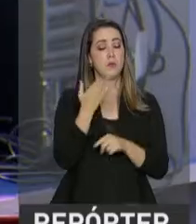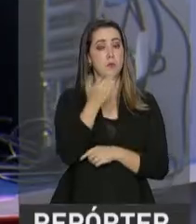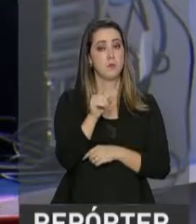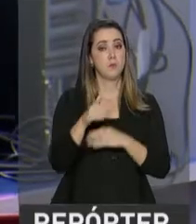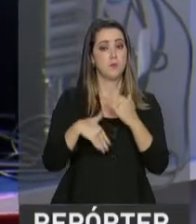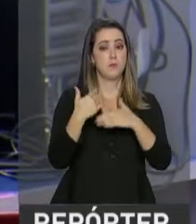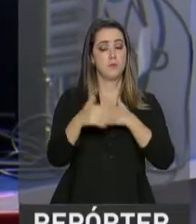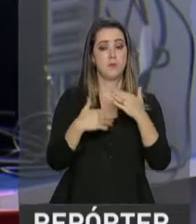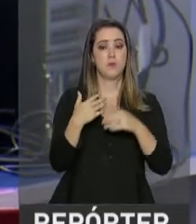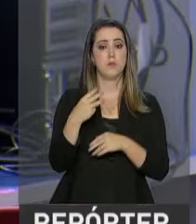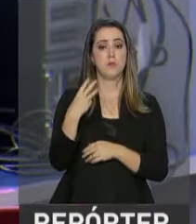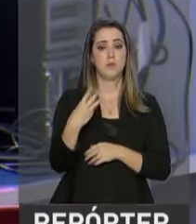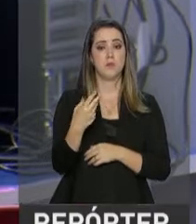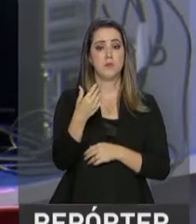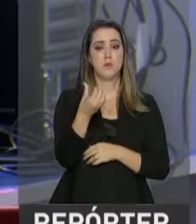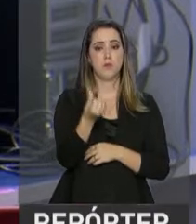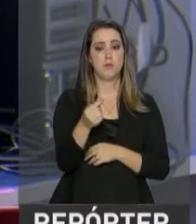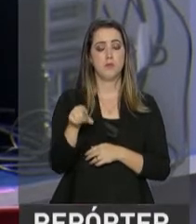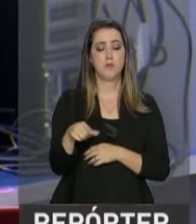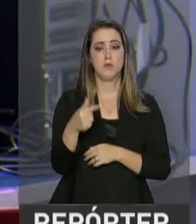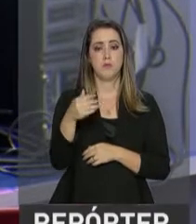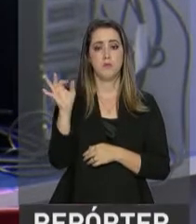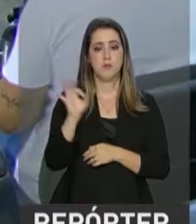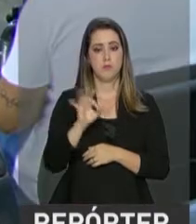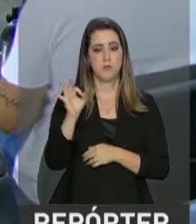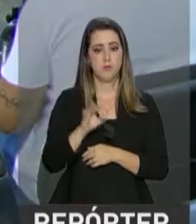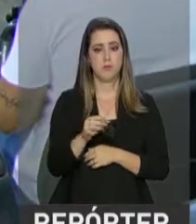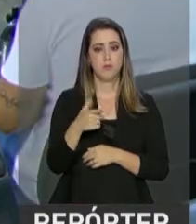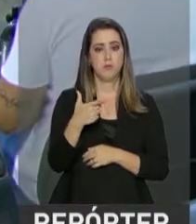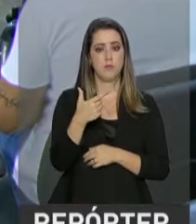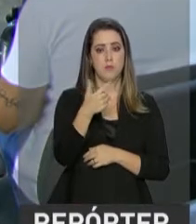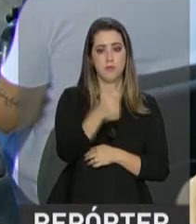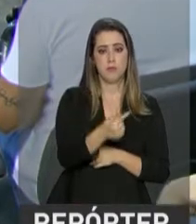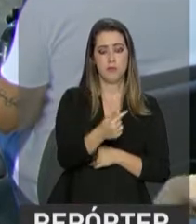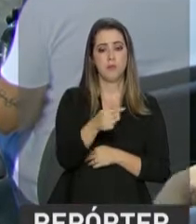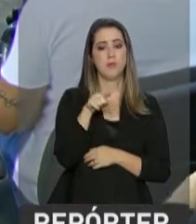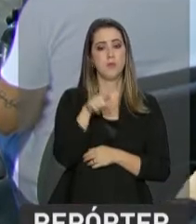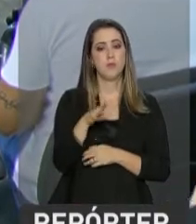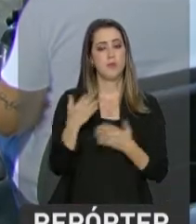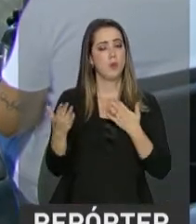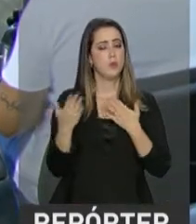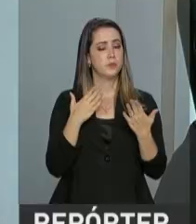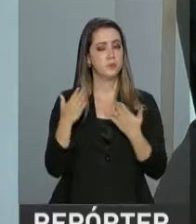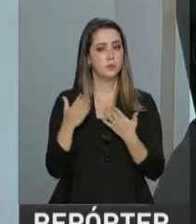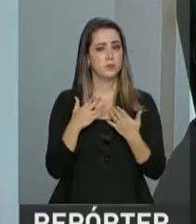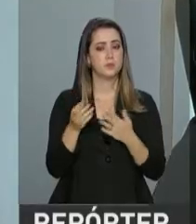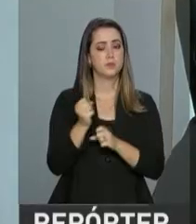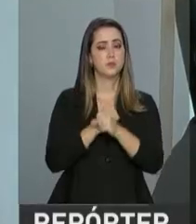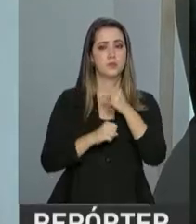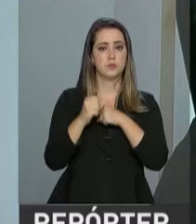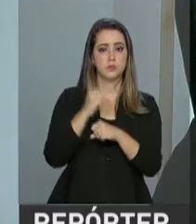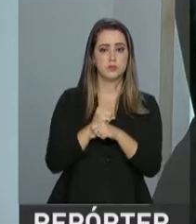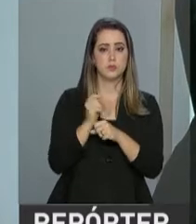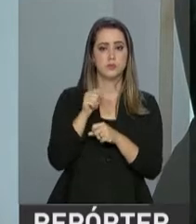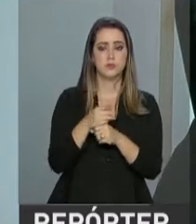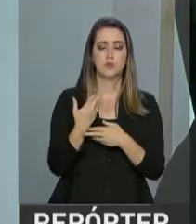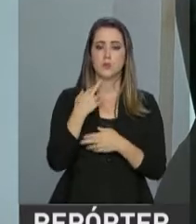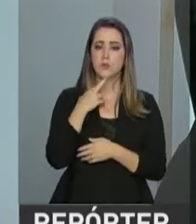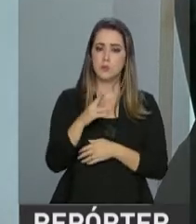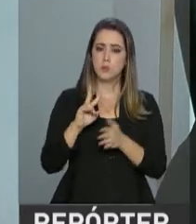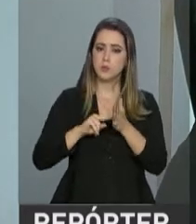cresceram 36,7 por cento em 2017 em relação ao ano anterior e